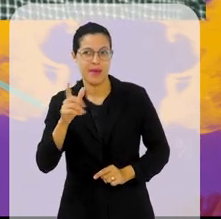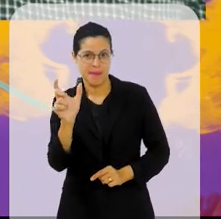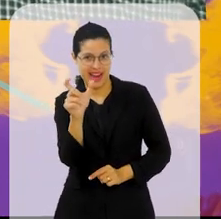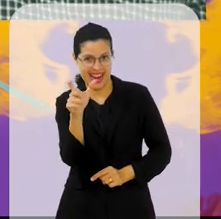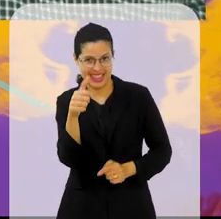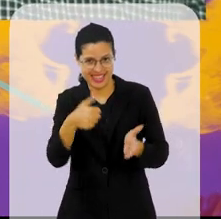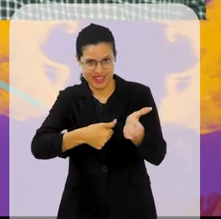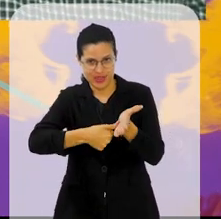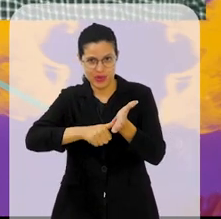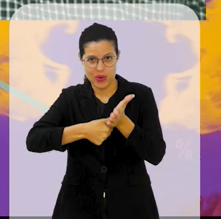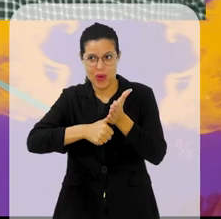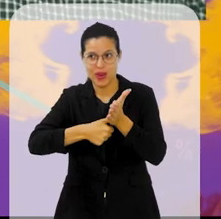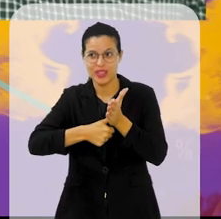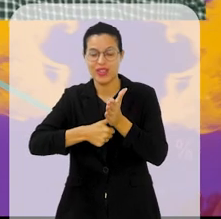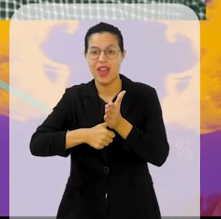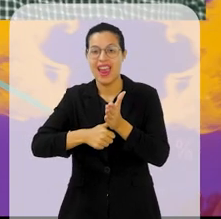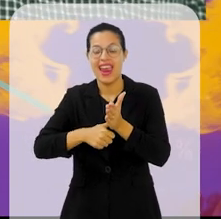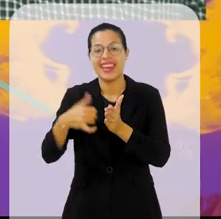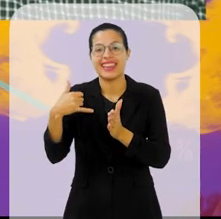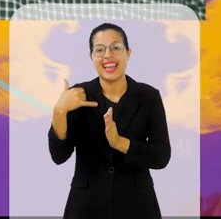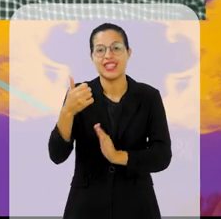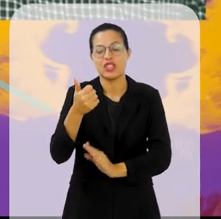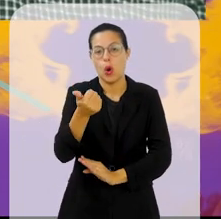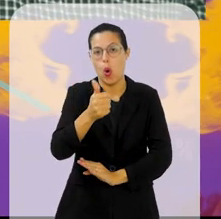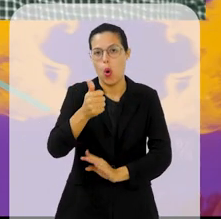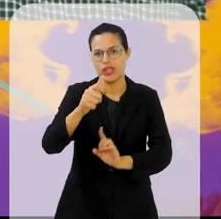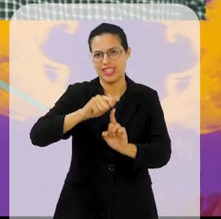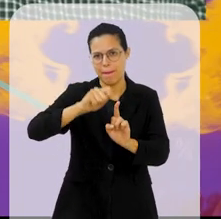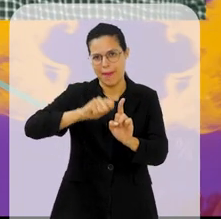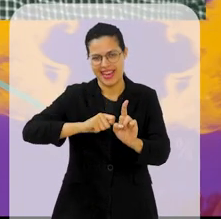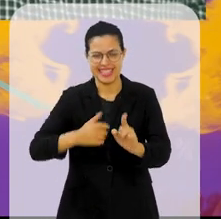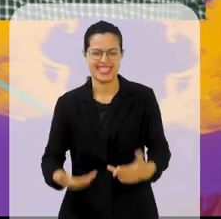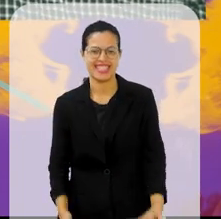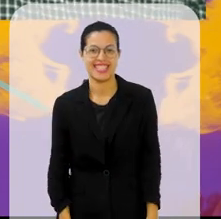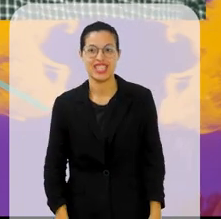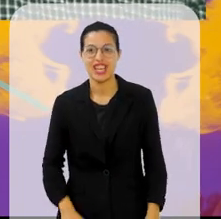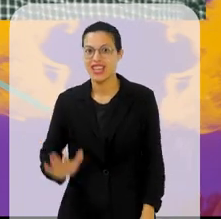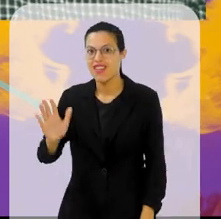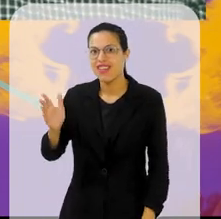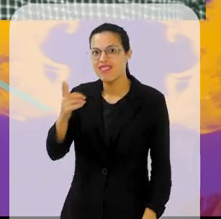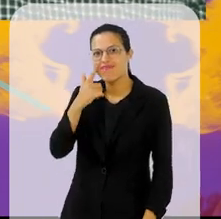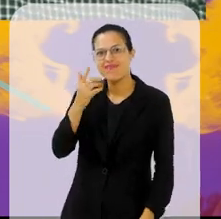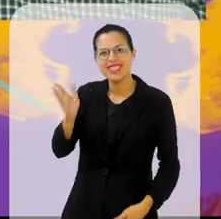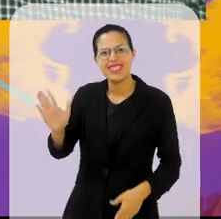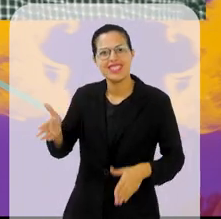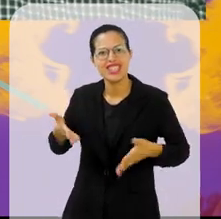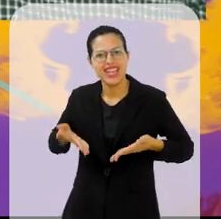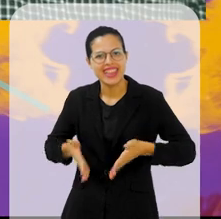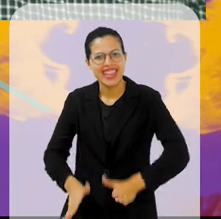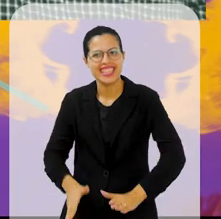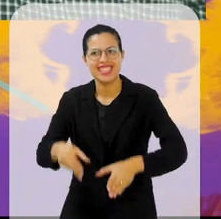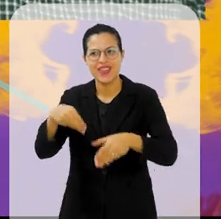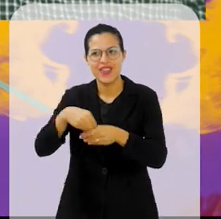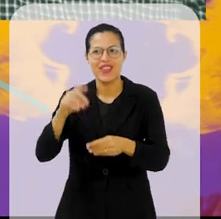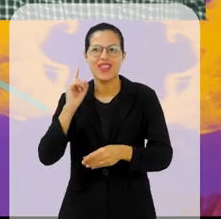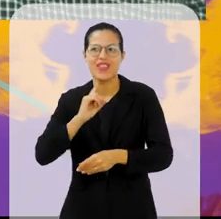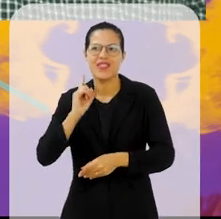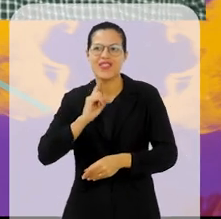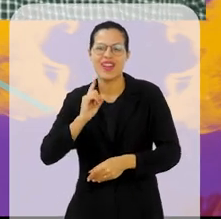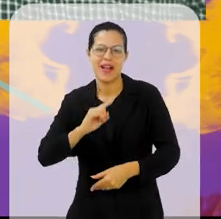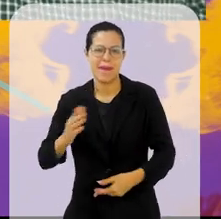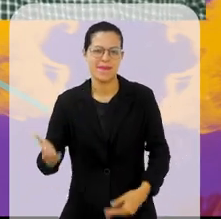A minha carteira de sócio do Flamengo, eu tinha 11 meses de vida. Olha só, já nasceu no Flamengo. Mas que ele